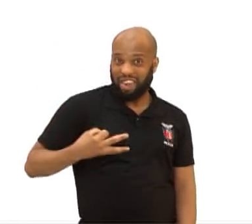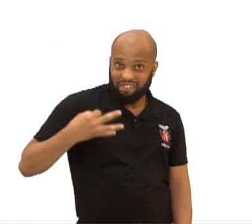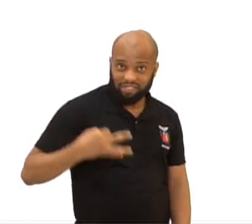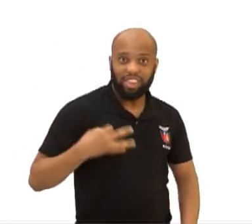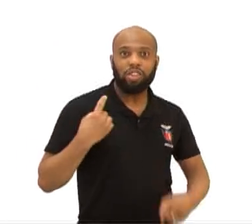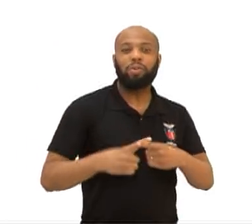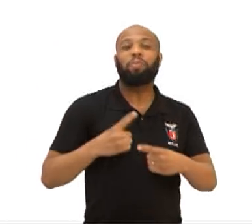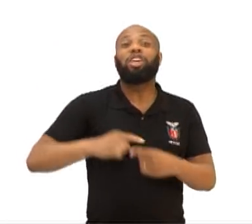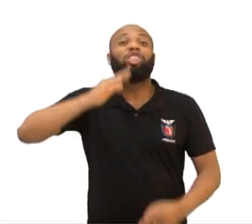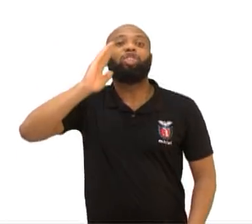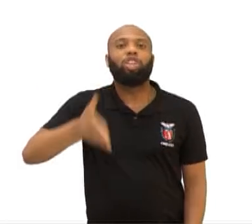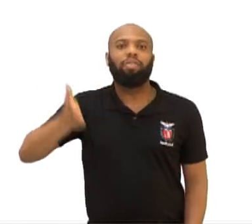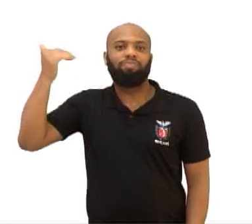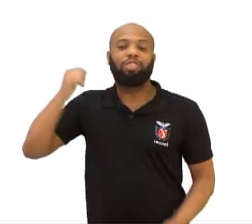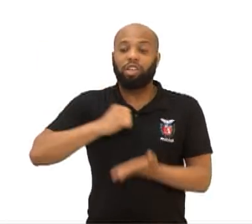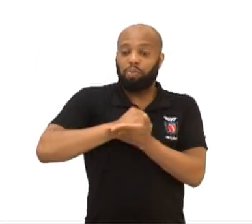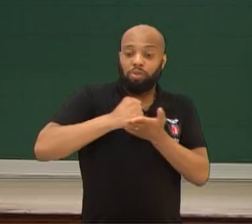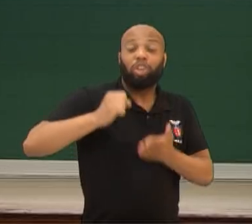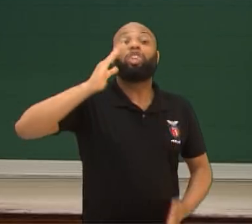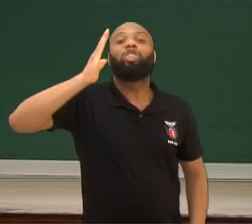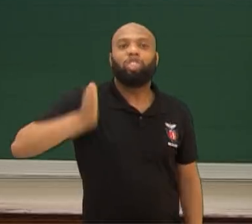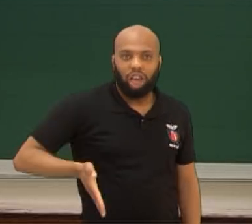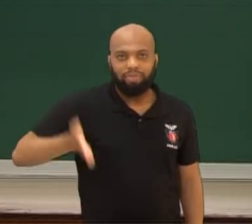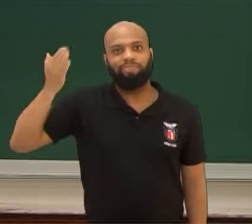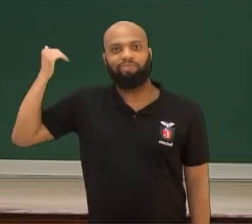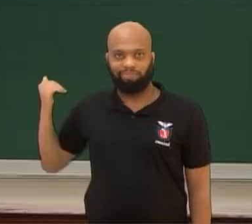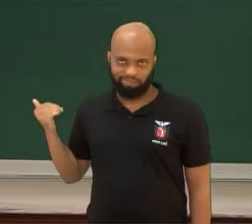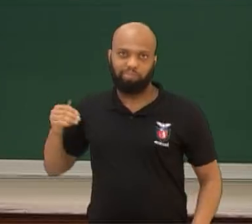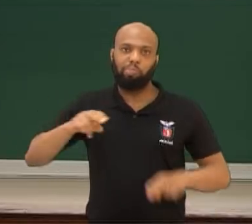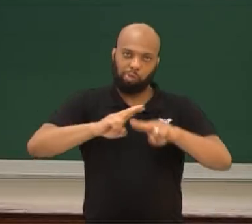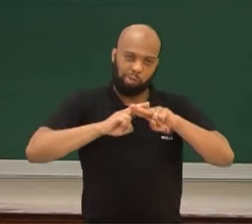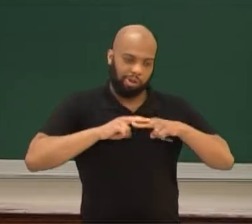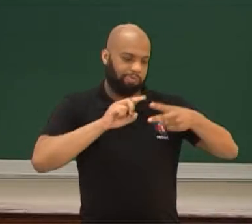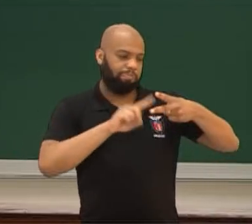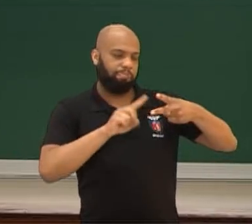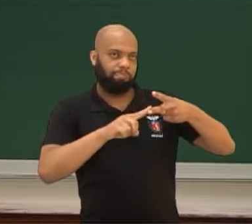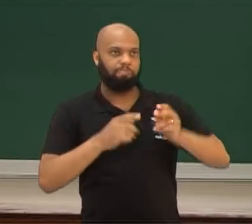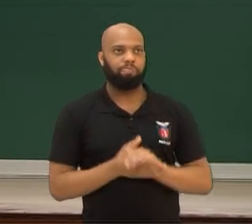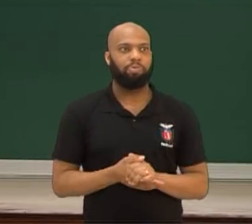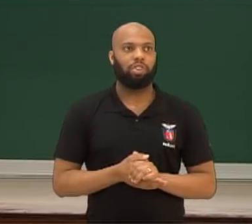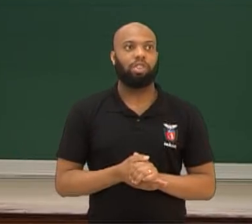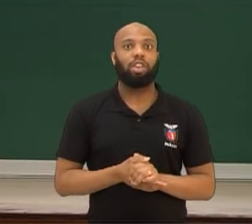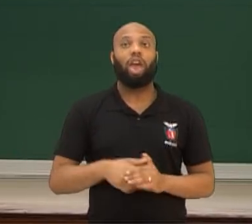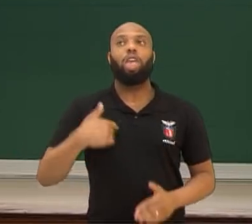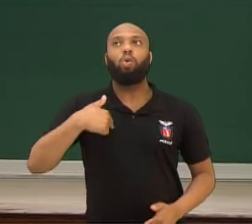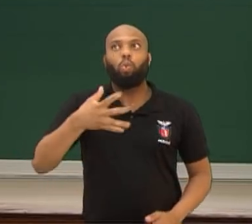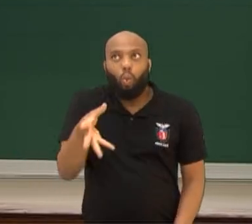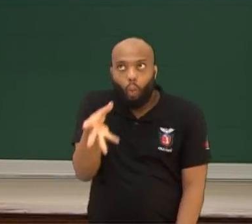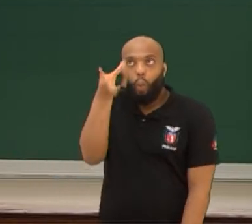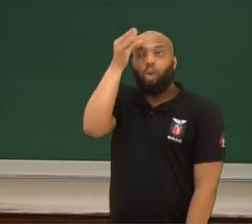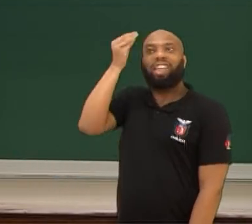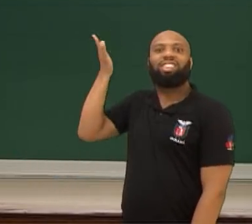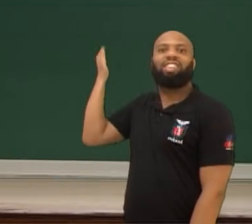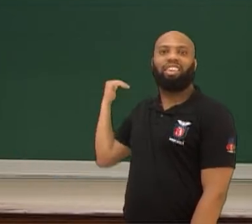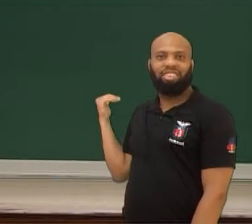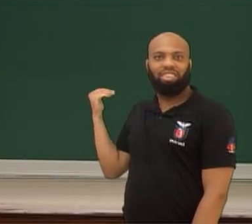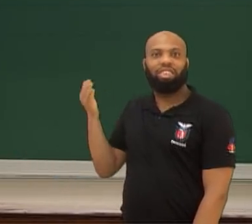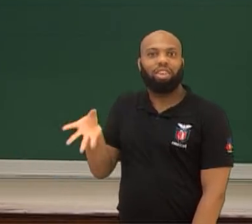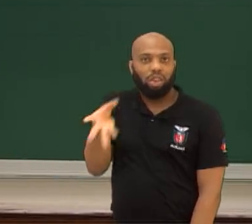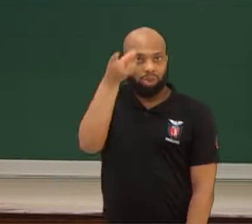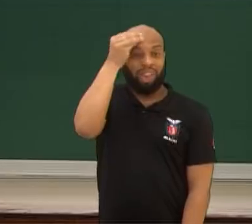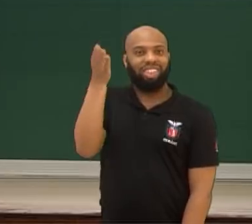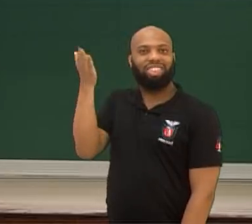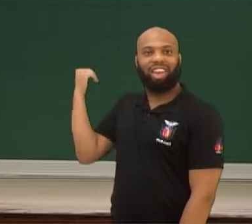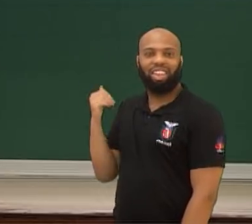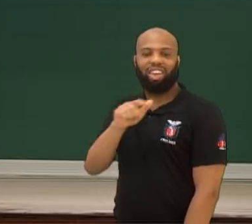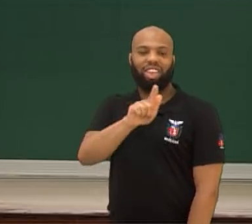os fatos já aconteceram, então se refere ao passado, né? A primeira coisa que guardei na memória, né? Foi fácil